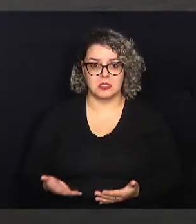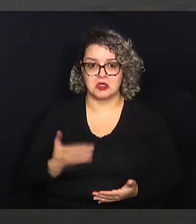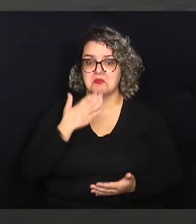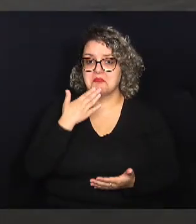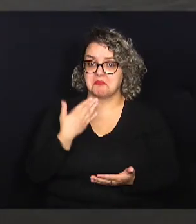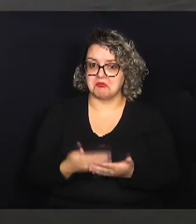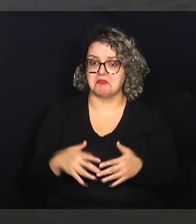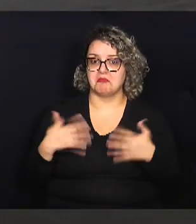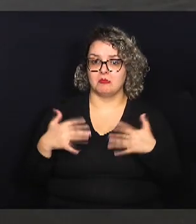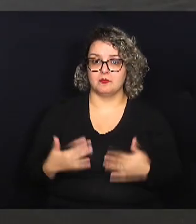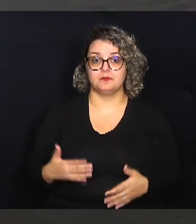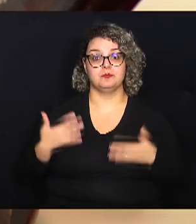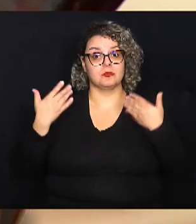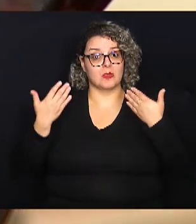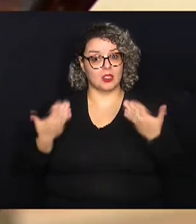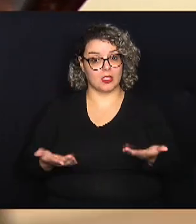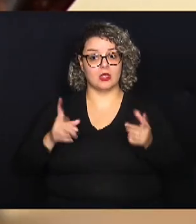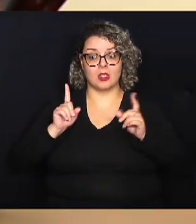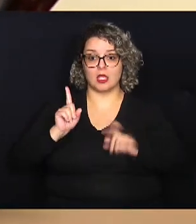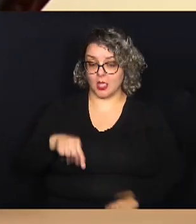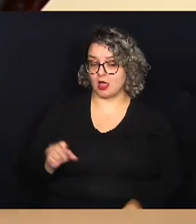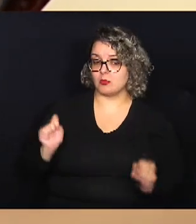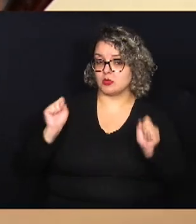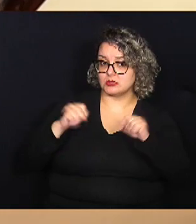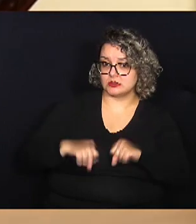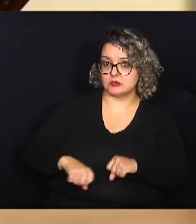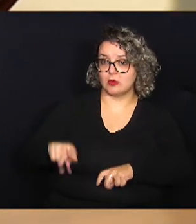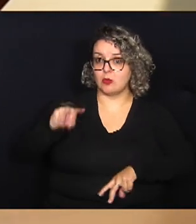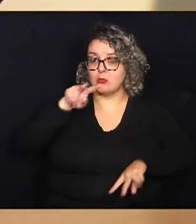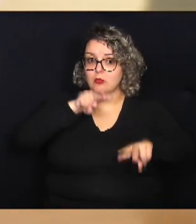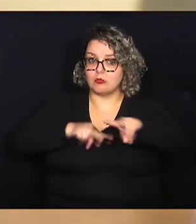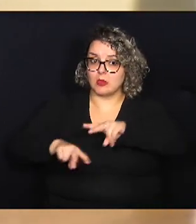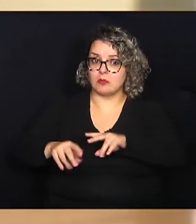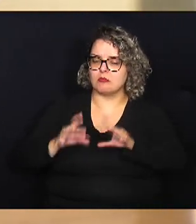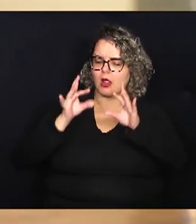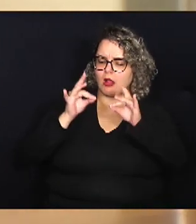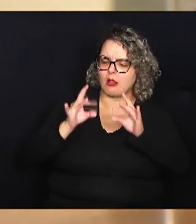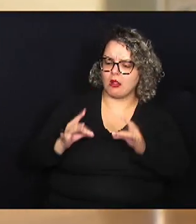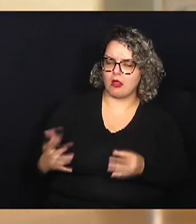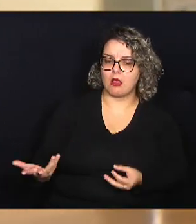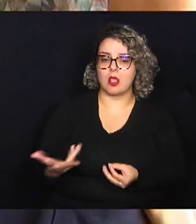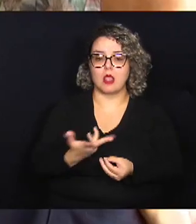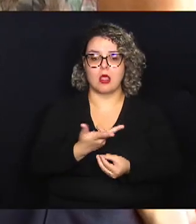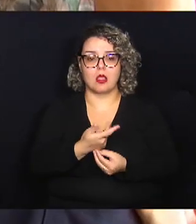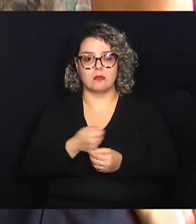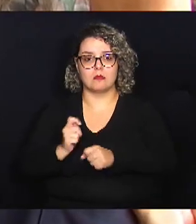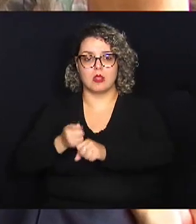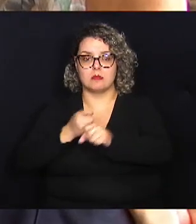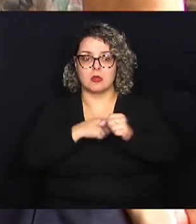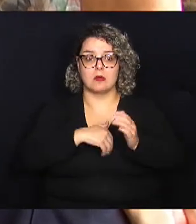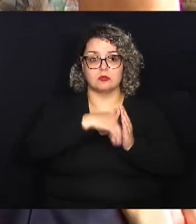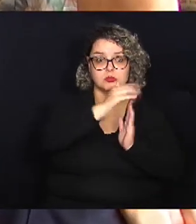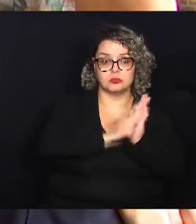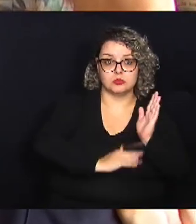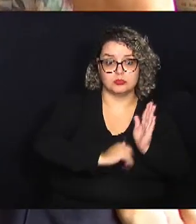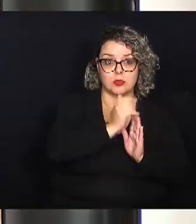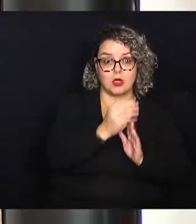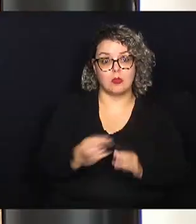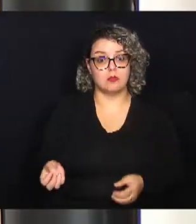impressionantes. Aqui é possível contemplar um acervo de artes manuais, pinturas,